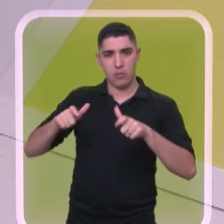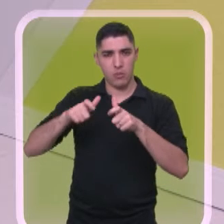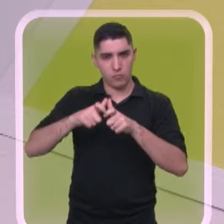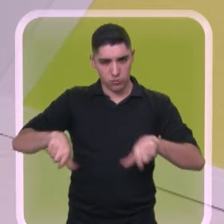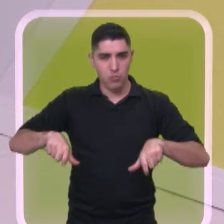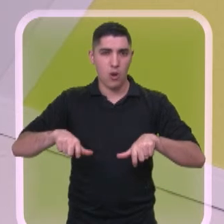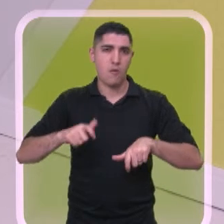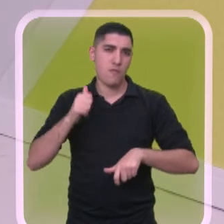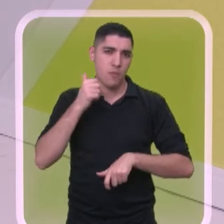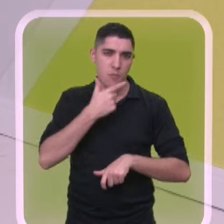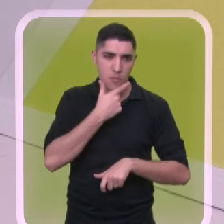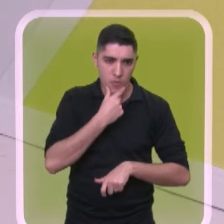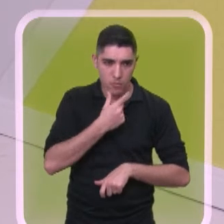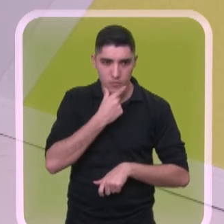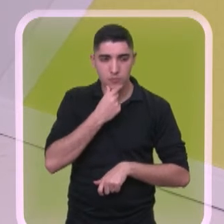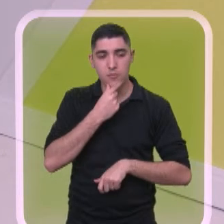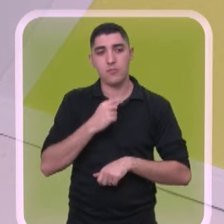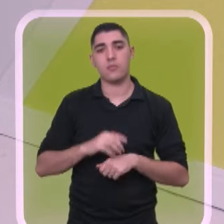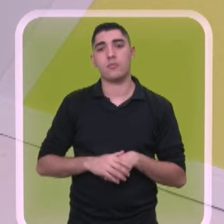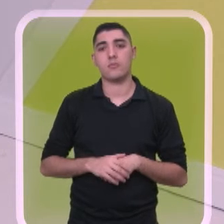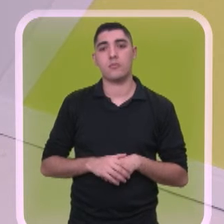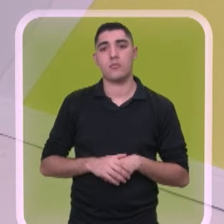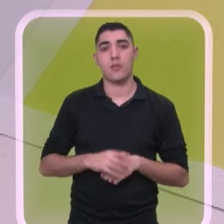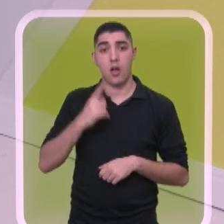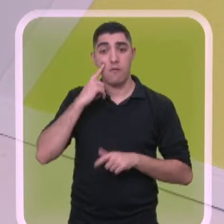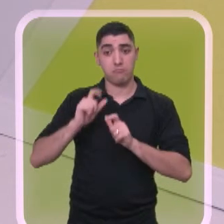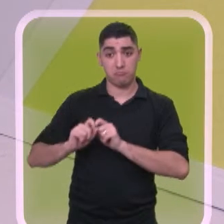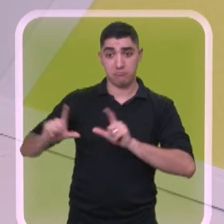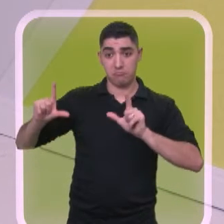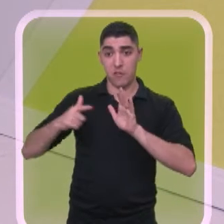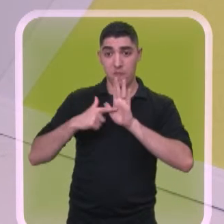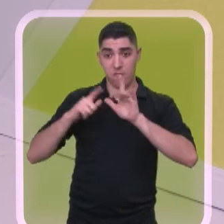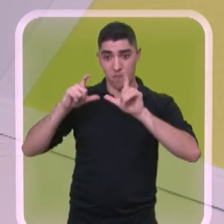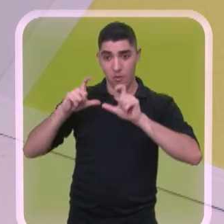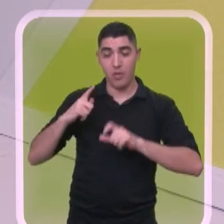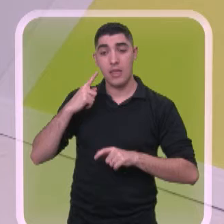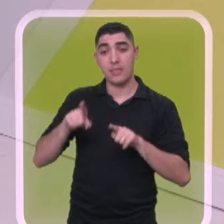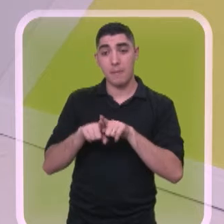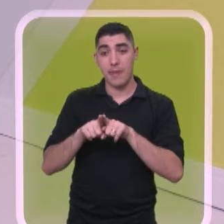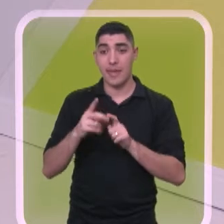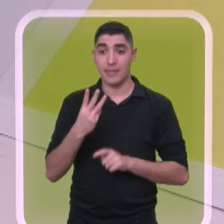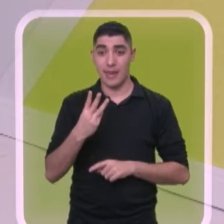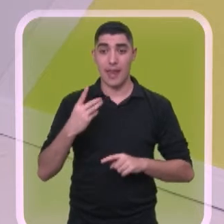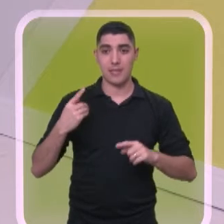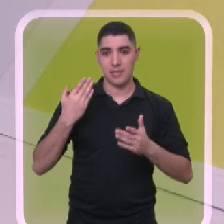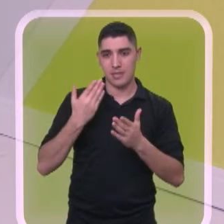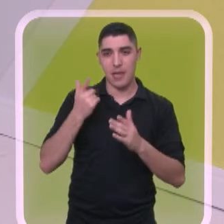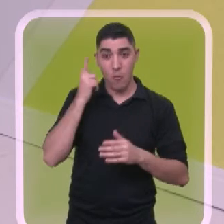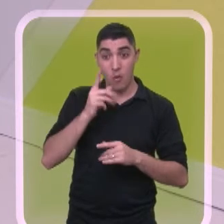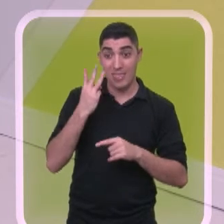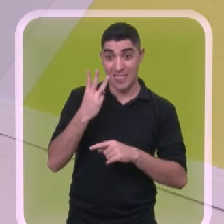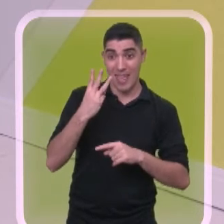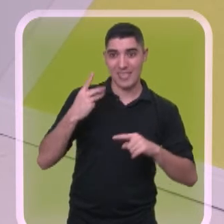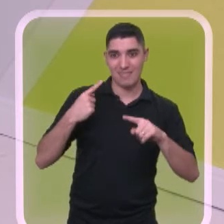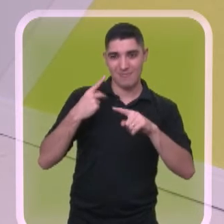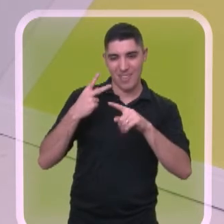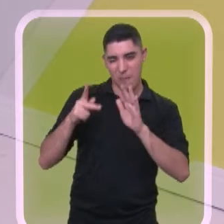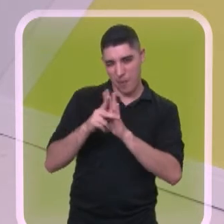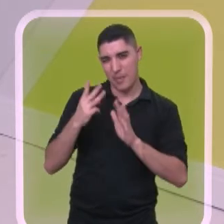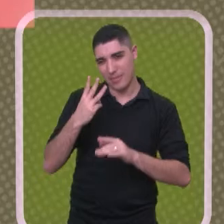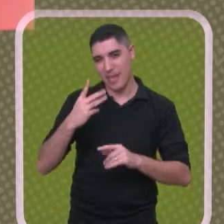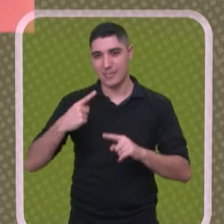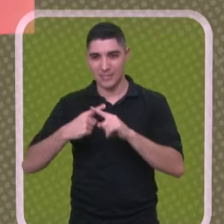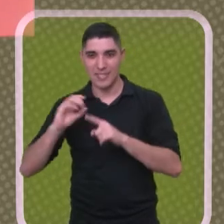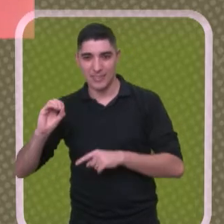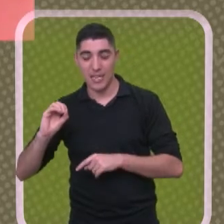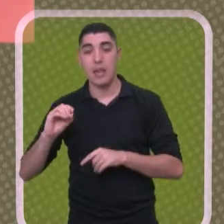O futebol feminino venceu Pinda, coloca as fotos, Matheus, por 3-0 no último sábado na casa dos adversários. Já o vôlei masculino